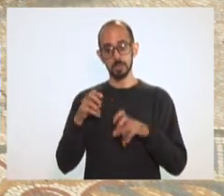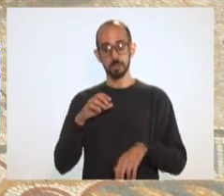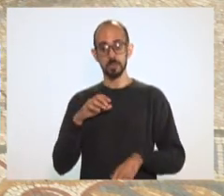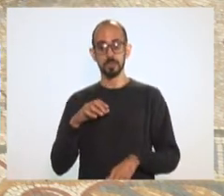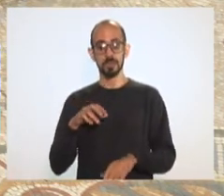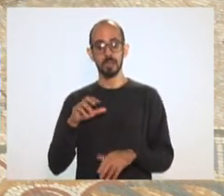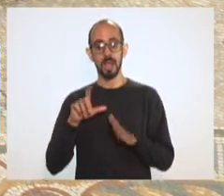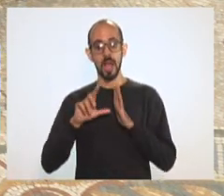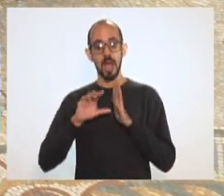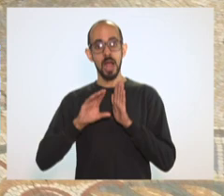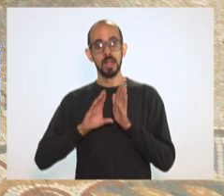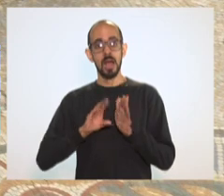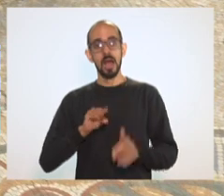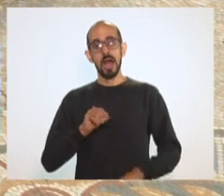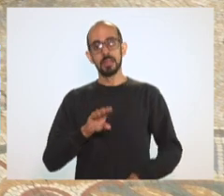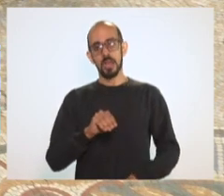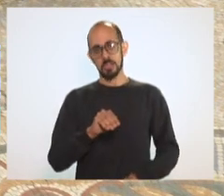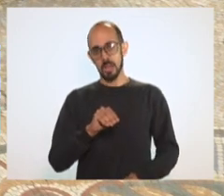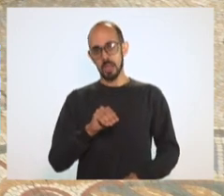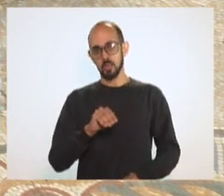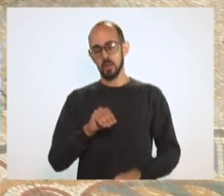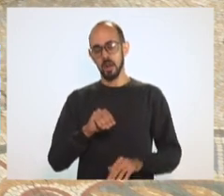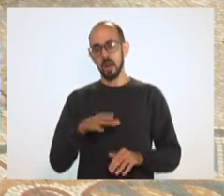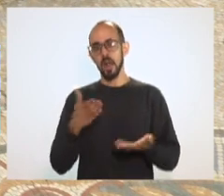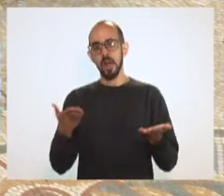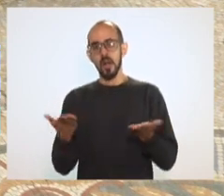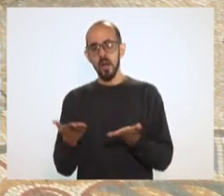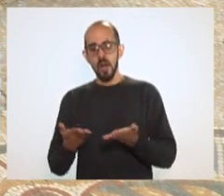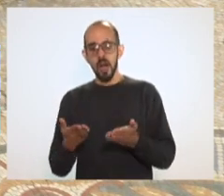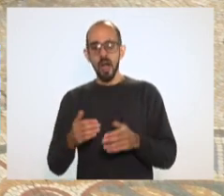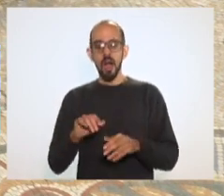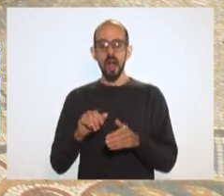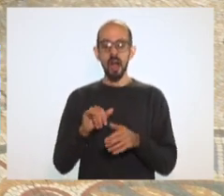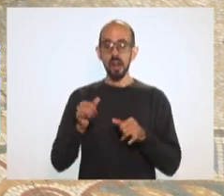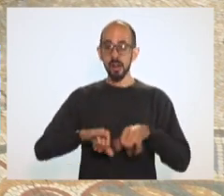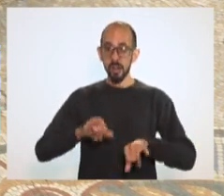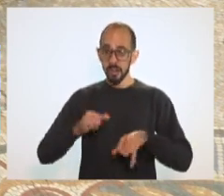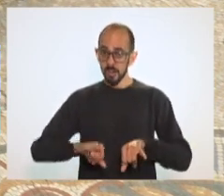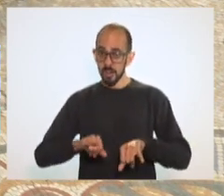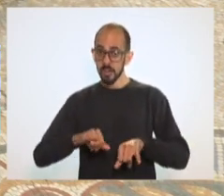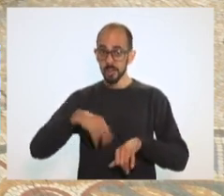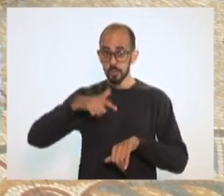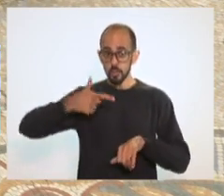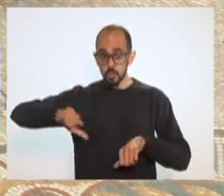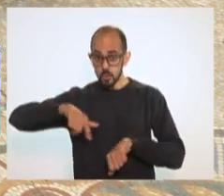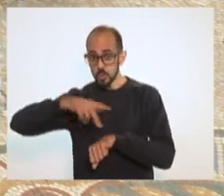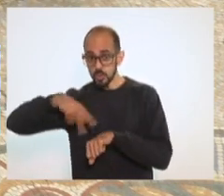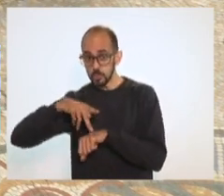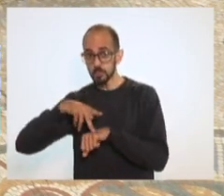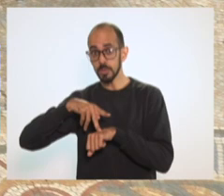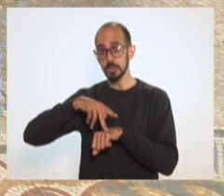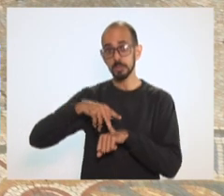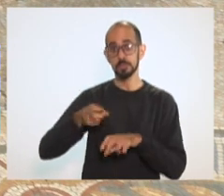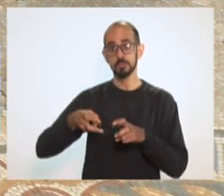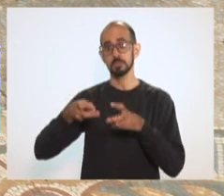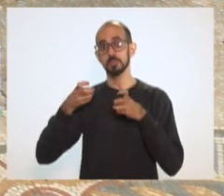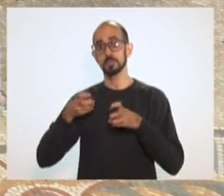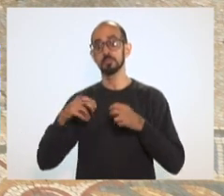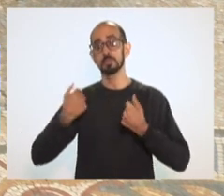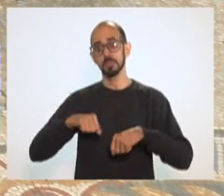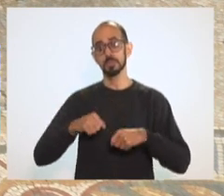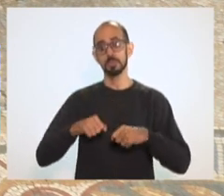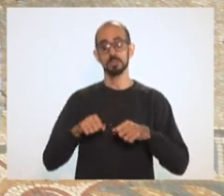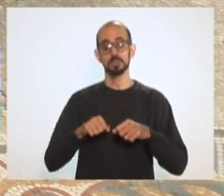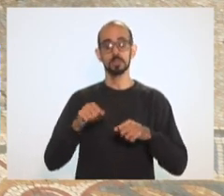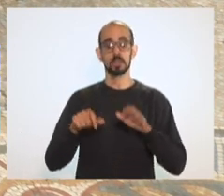das doses que sobrarem dos laboratórios internacionais e correndo atrás de ter que aprovar o mais rapidamente possível uma lei que lhe